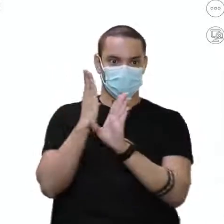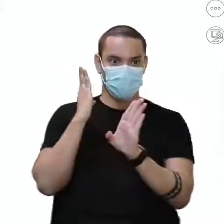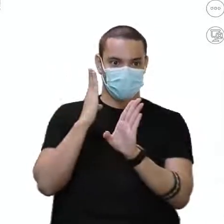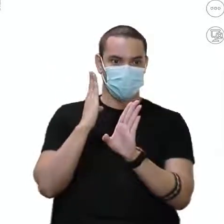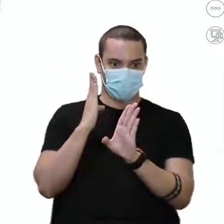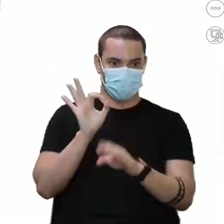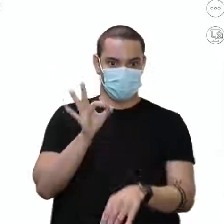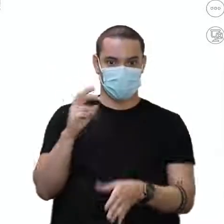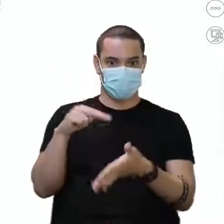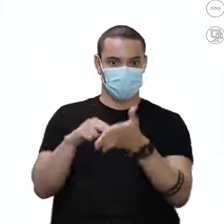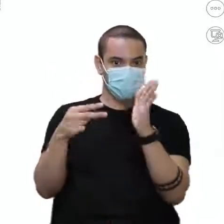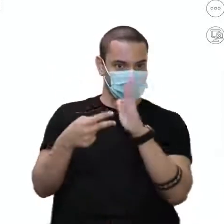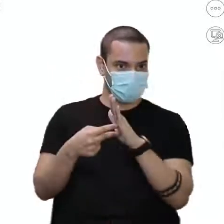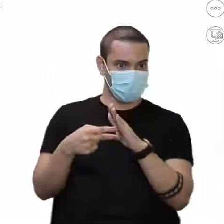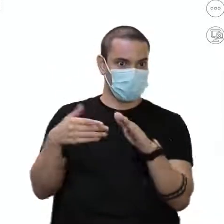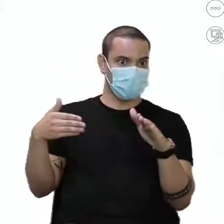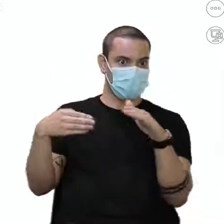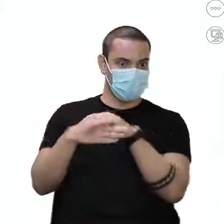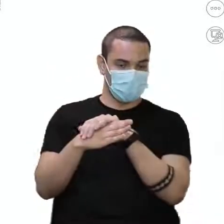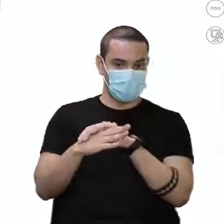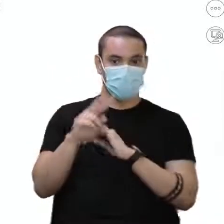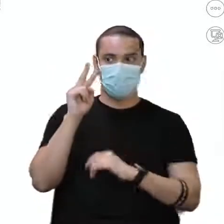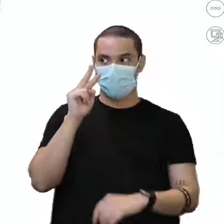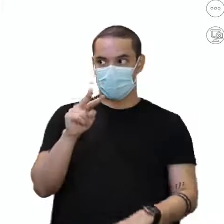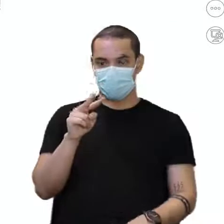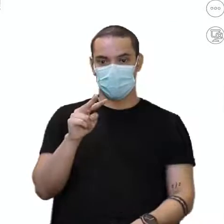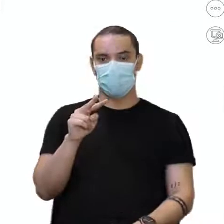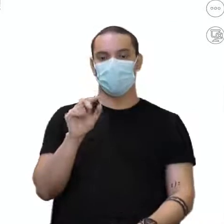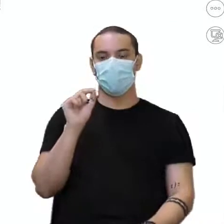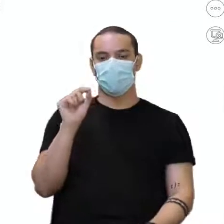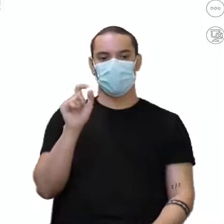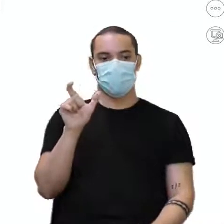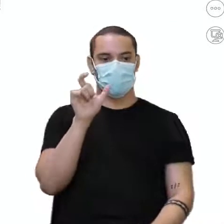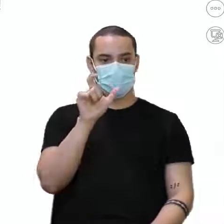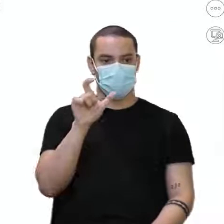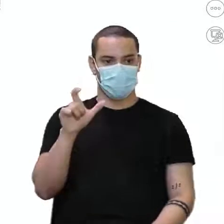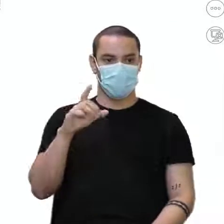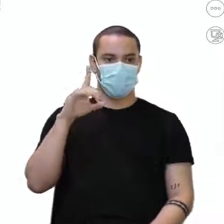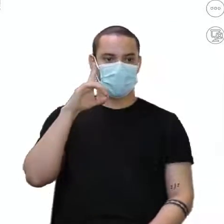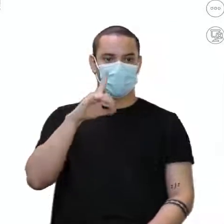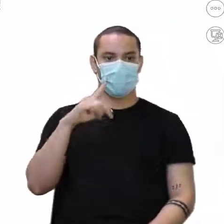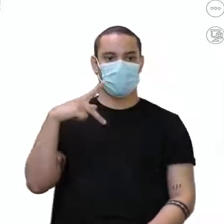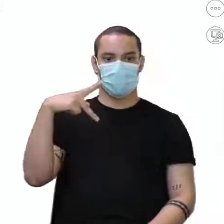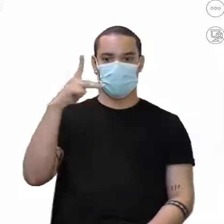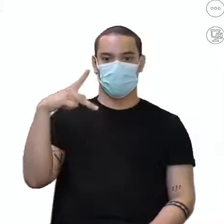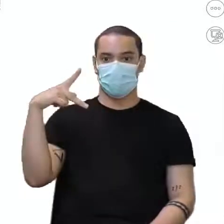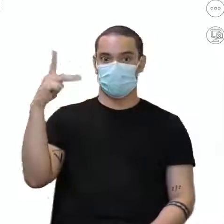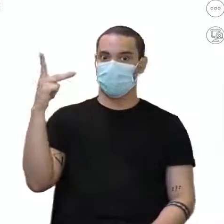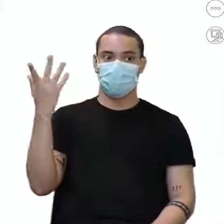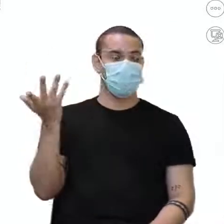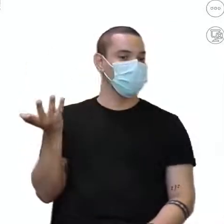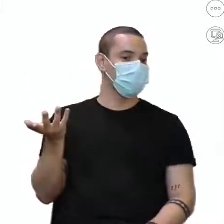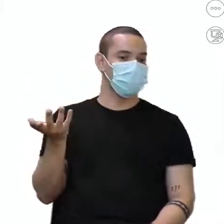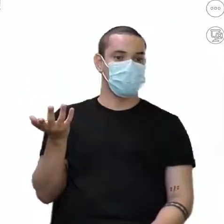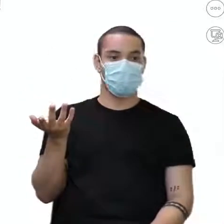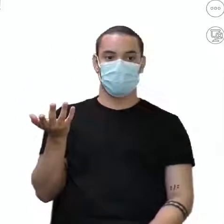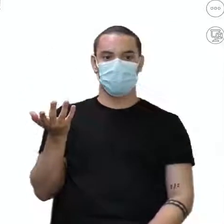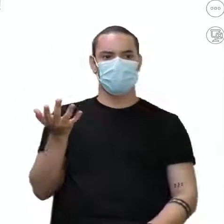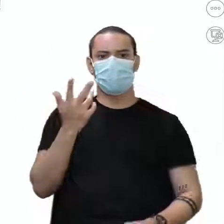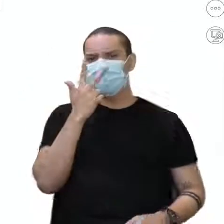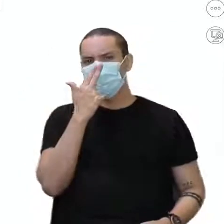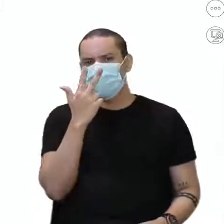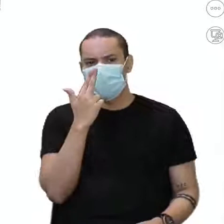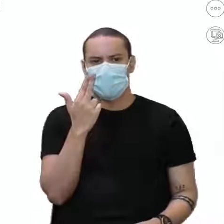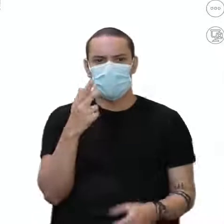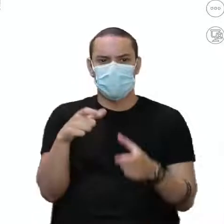desculpa, que isso aqui significa entrar. E eu vi aqui essas palavrinhas do lado desse número, que para mim pode ser uma